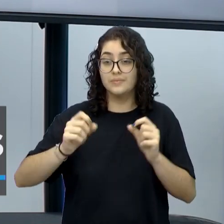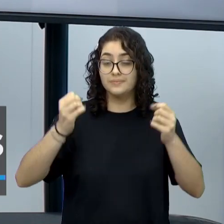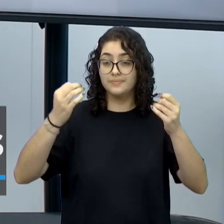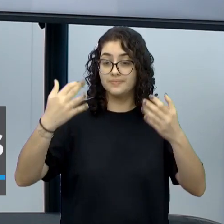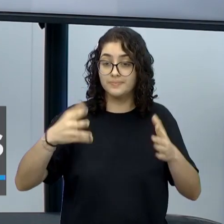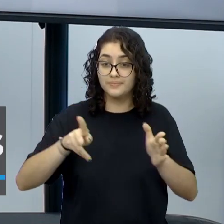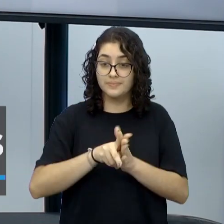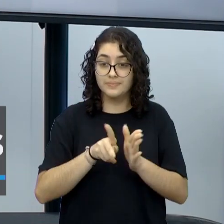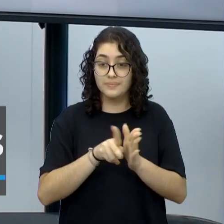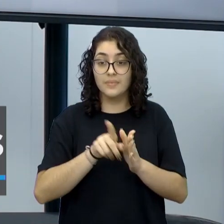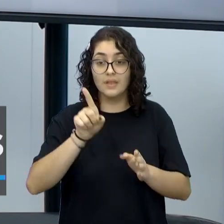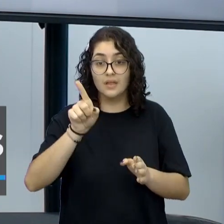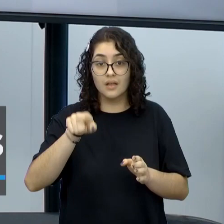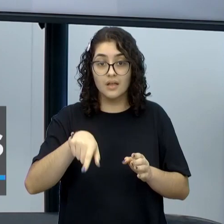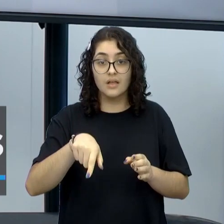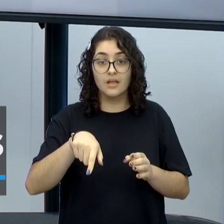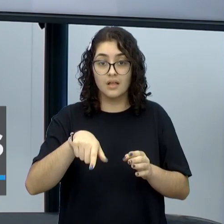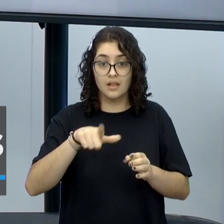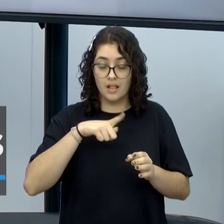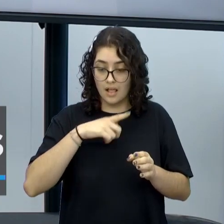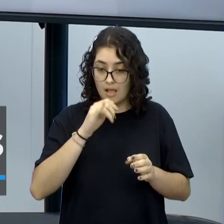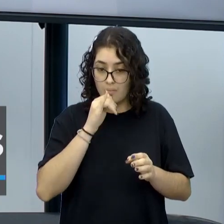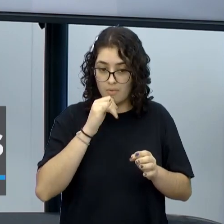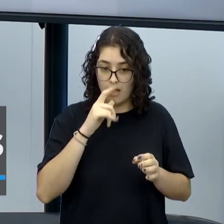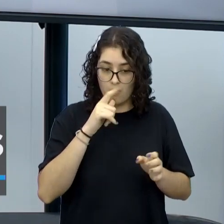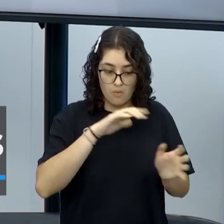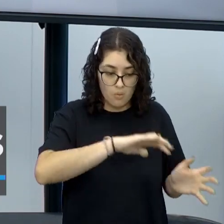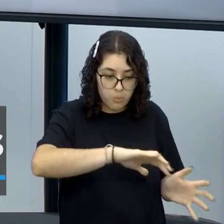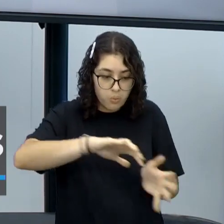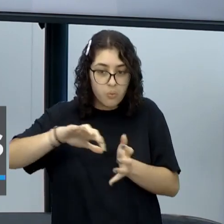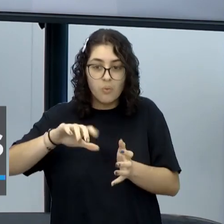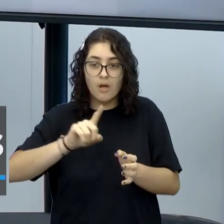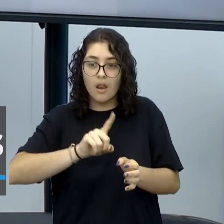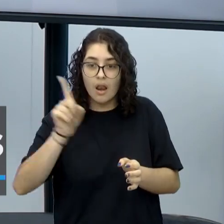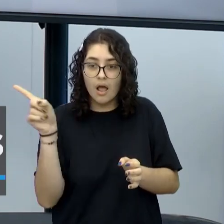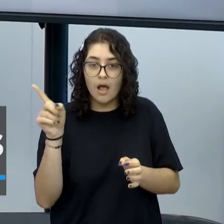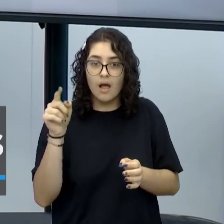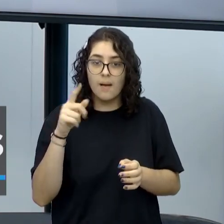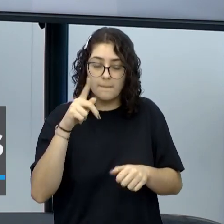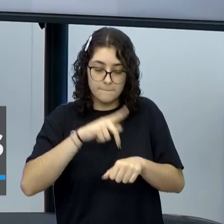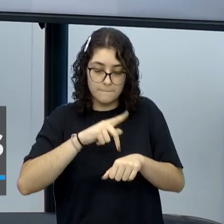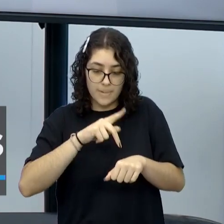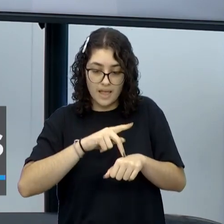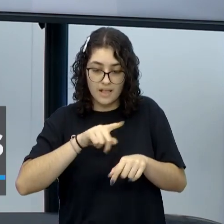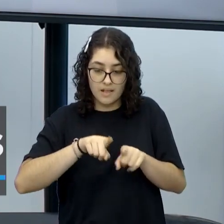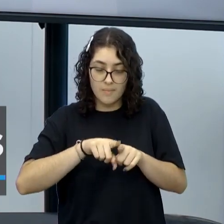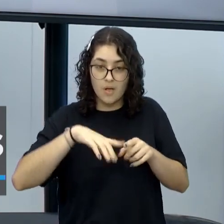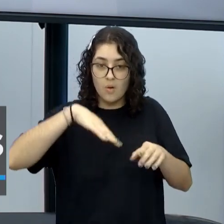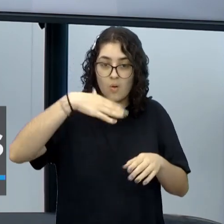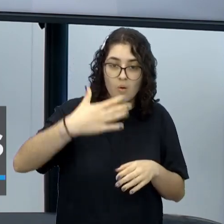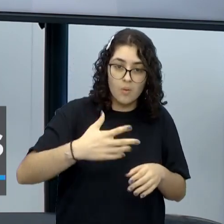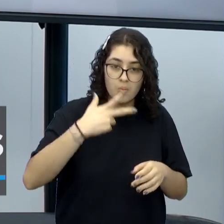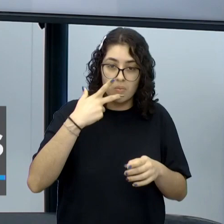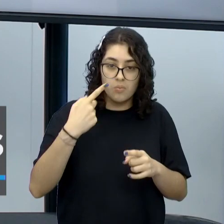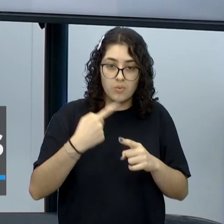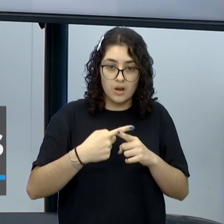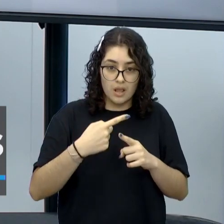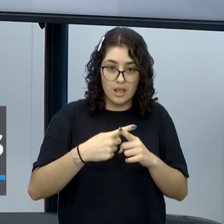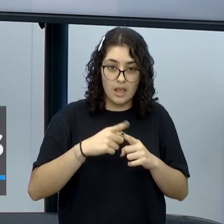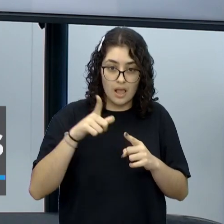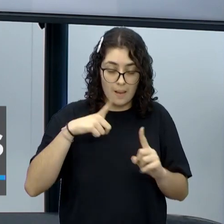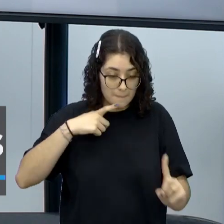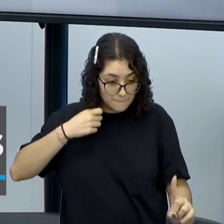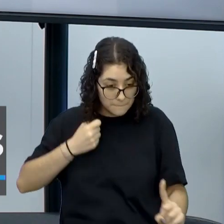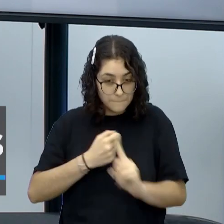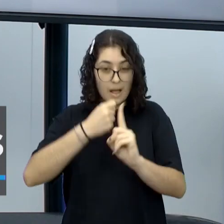acidentes com surfistas é justamente eles serem levados pela maré e serem jogados contra as pedras com as ondas. Por causa que o impacto que a onda tem